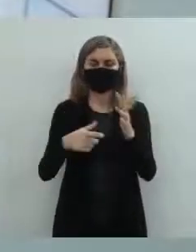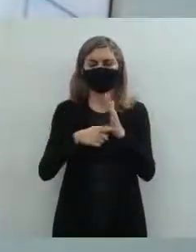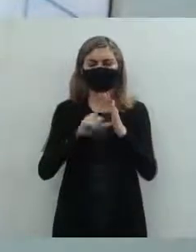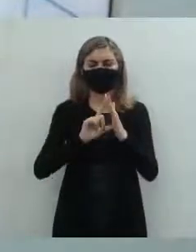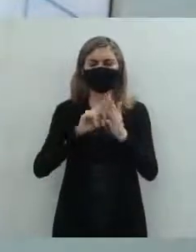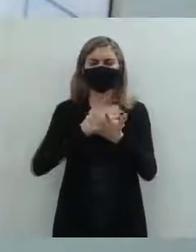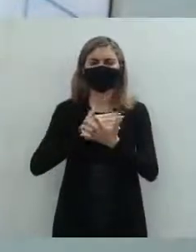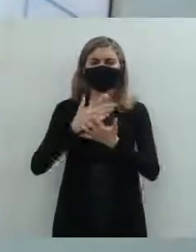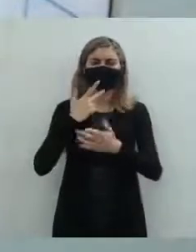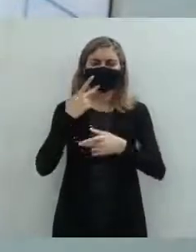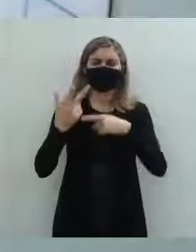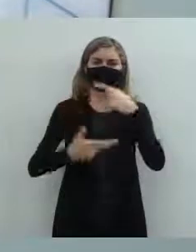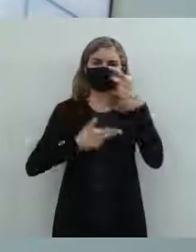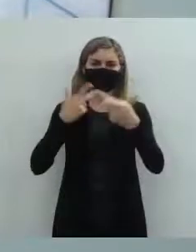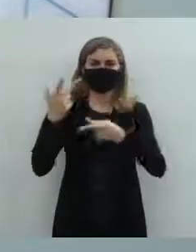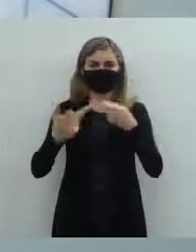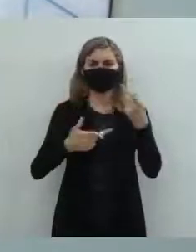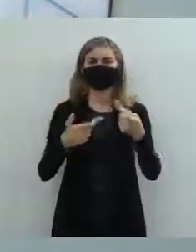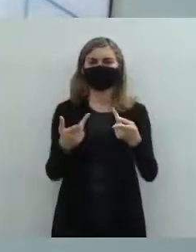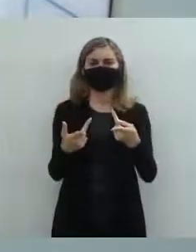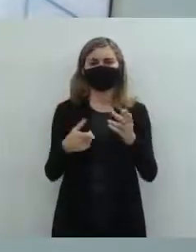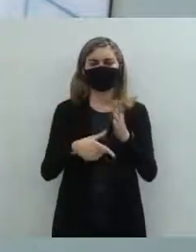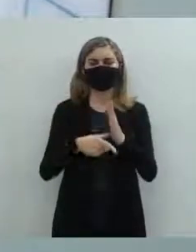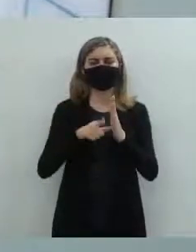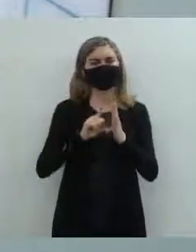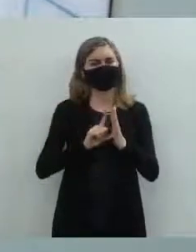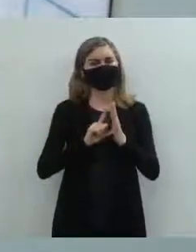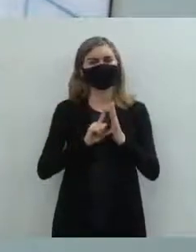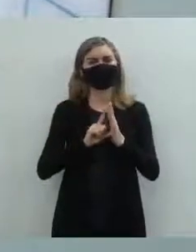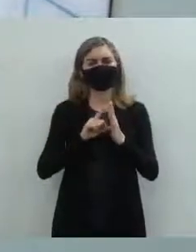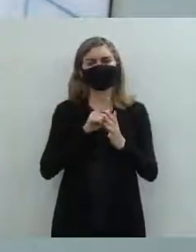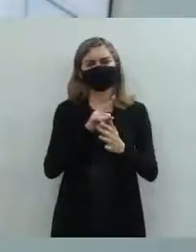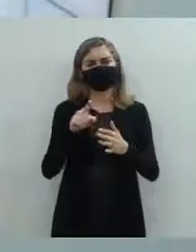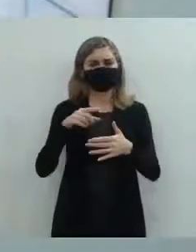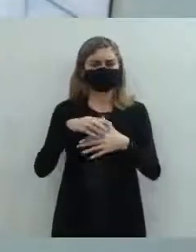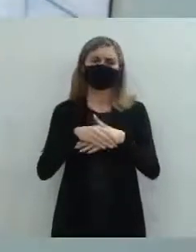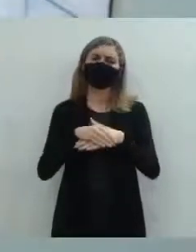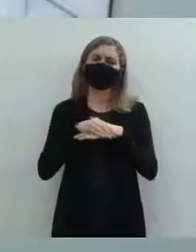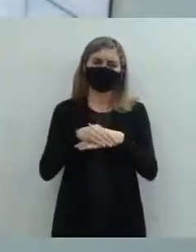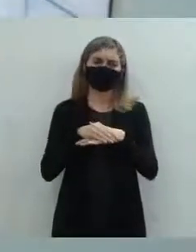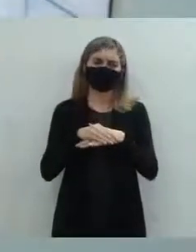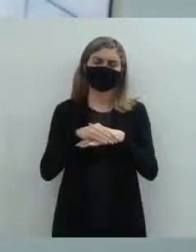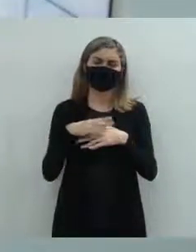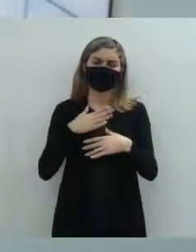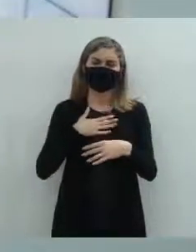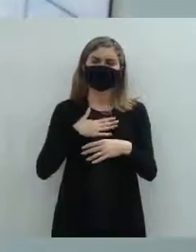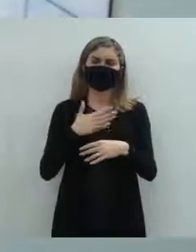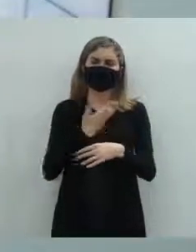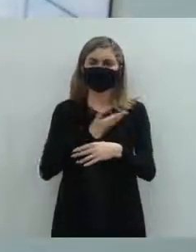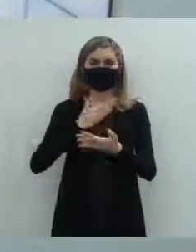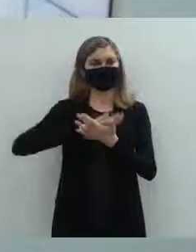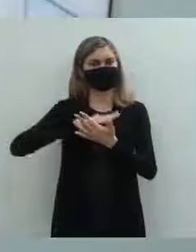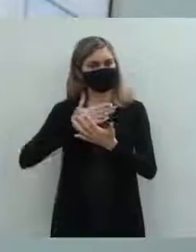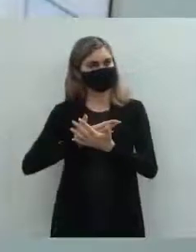isso, a gente tem que falar sobre dimensão. E antes disso, eu queria cumprimentar a minha amiga intérprete,